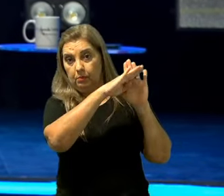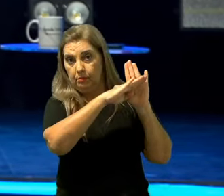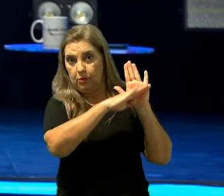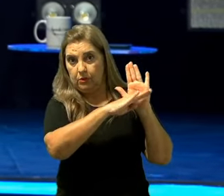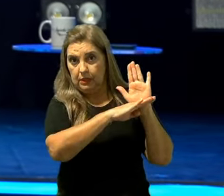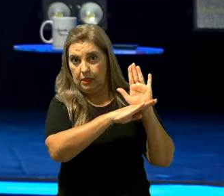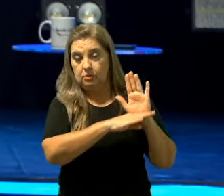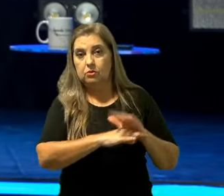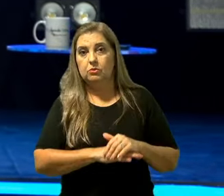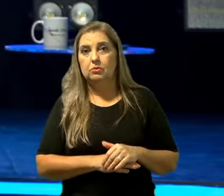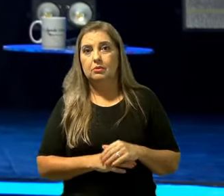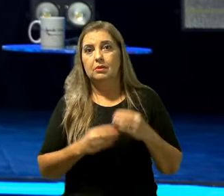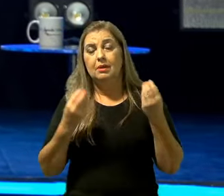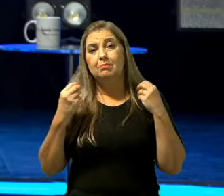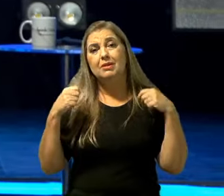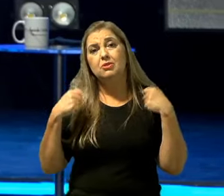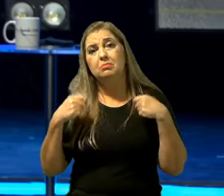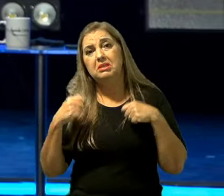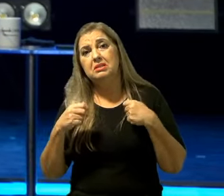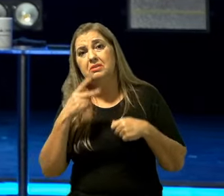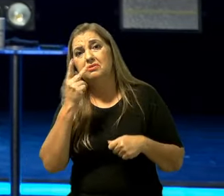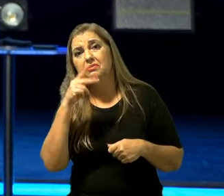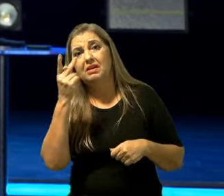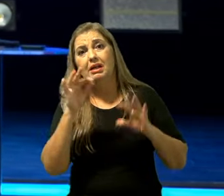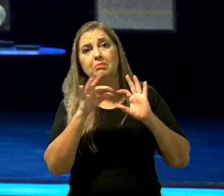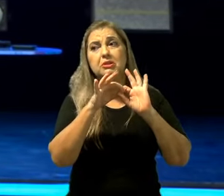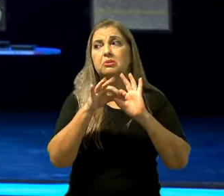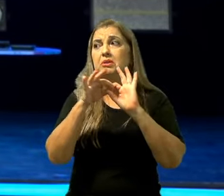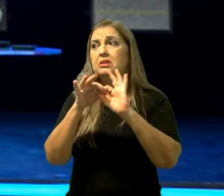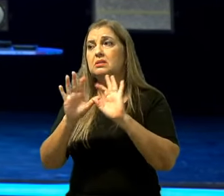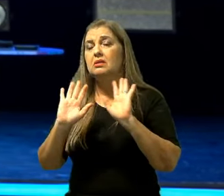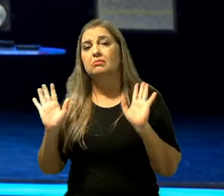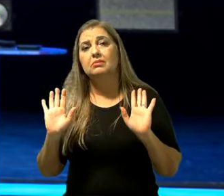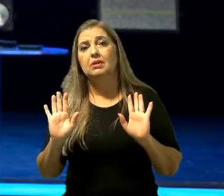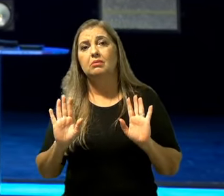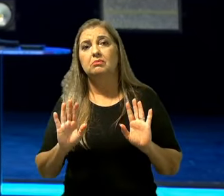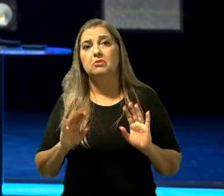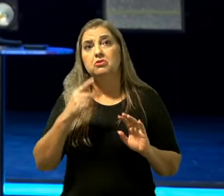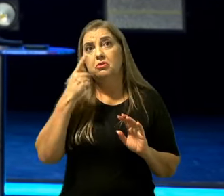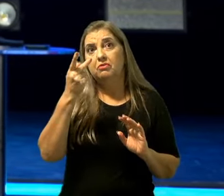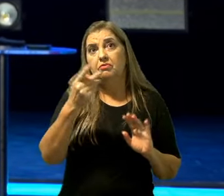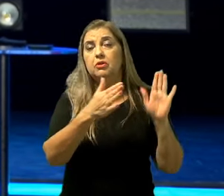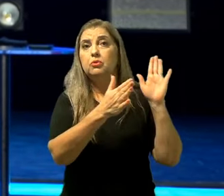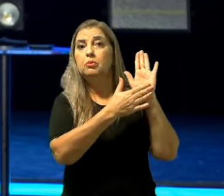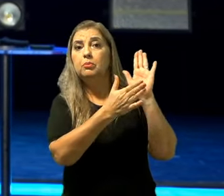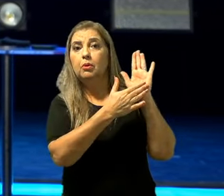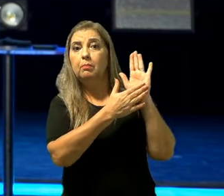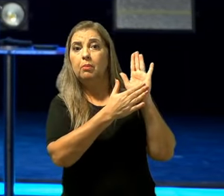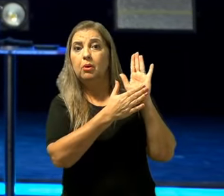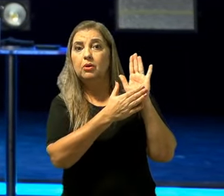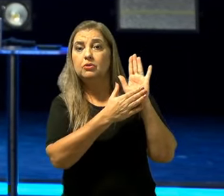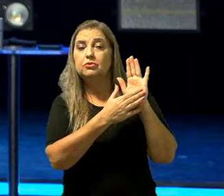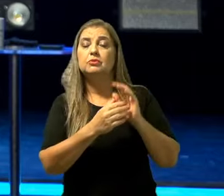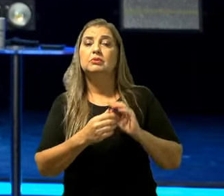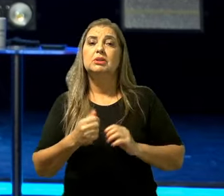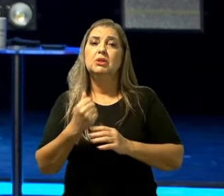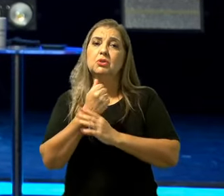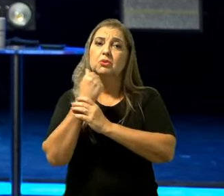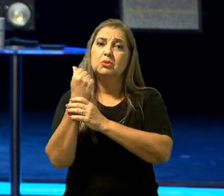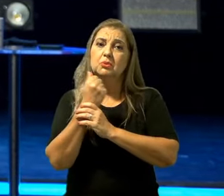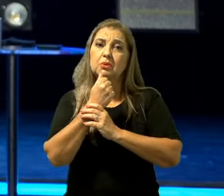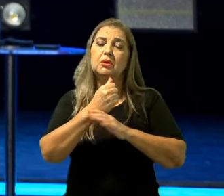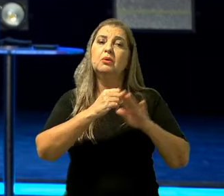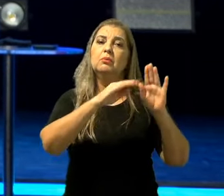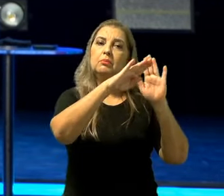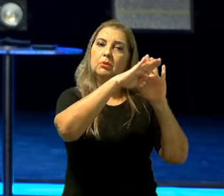clichê, mas eu preciso falar para ter conexão aqui. Só vive o propósito quem suporta o processo.